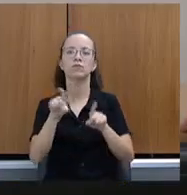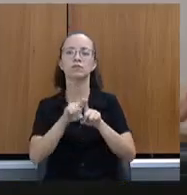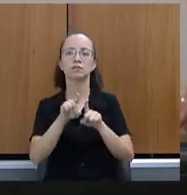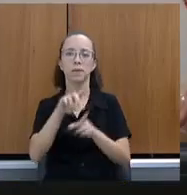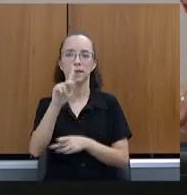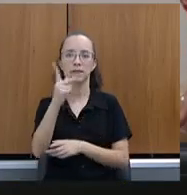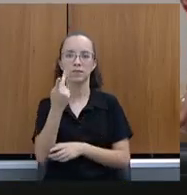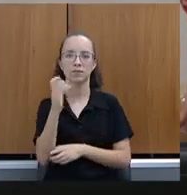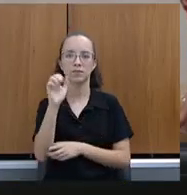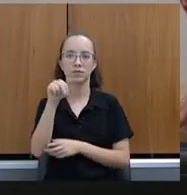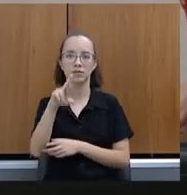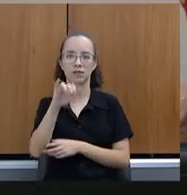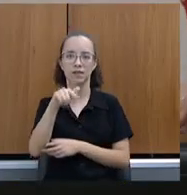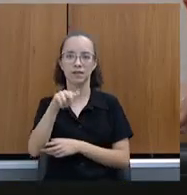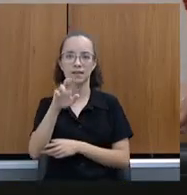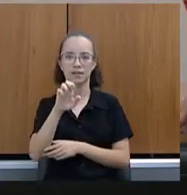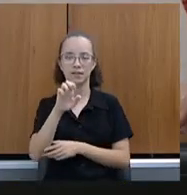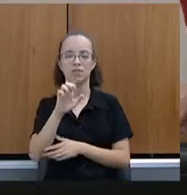Henrique e